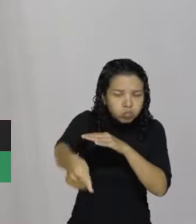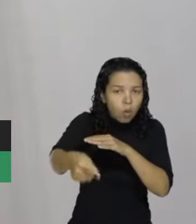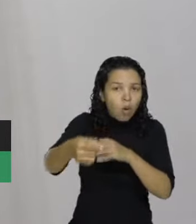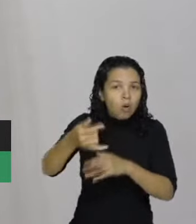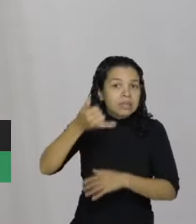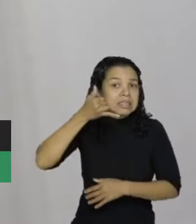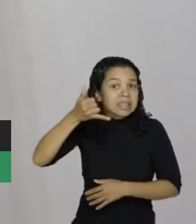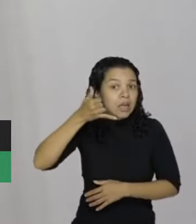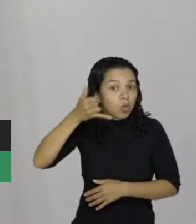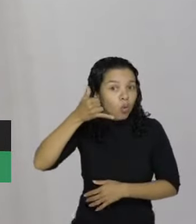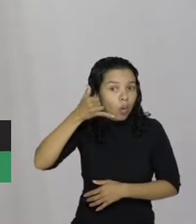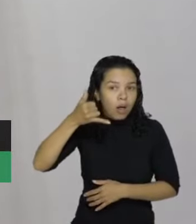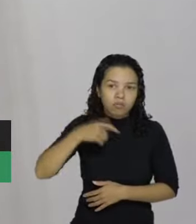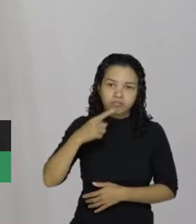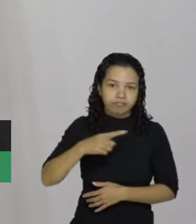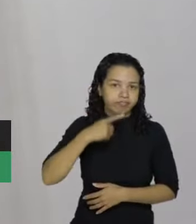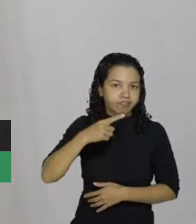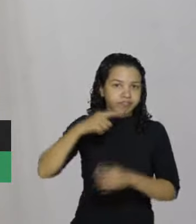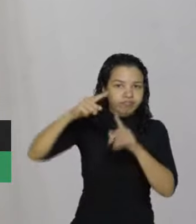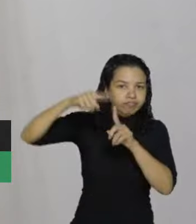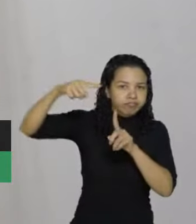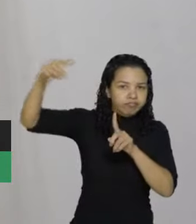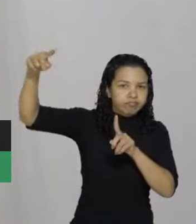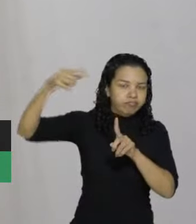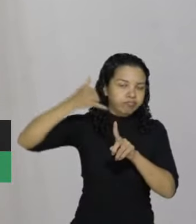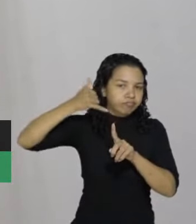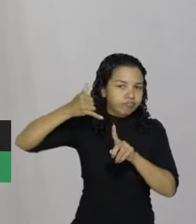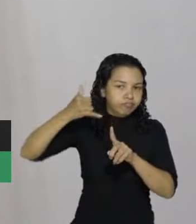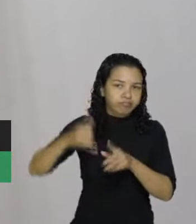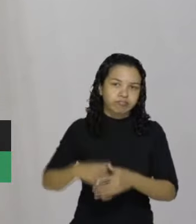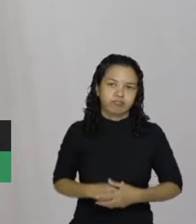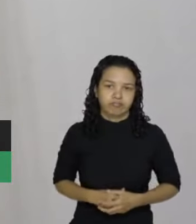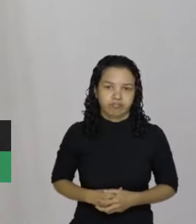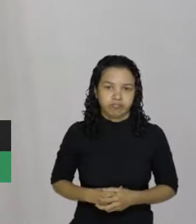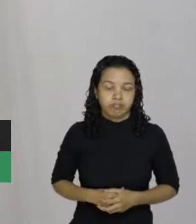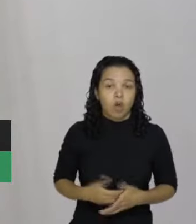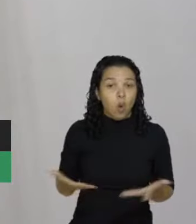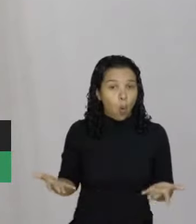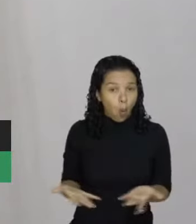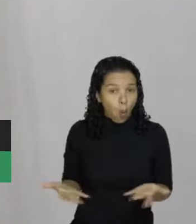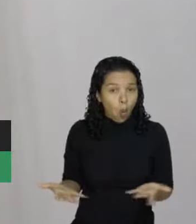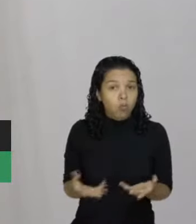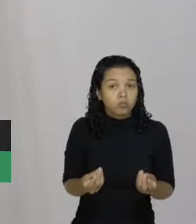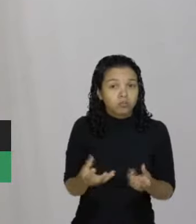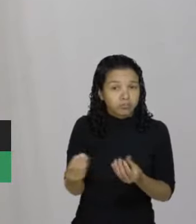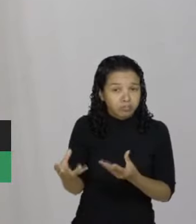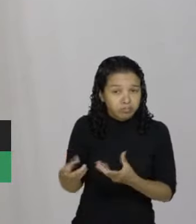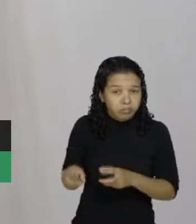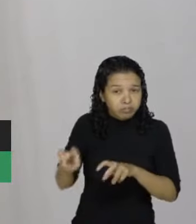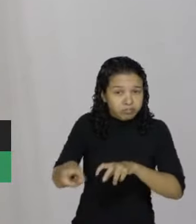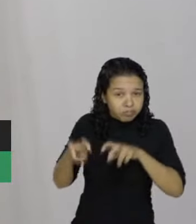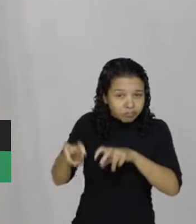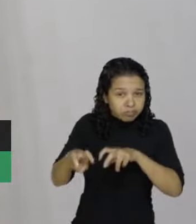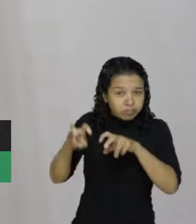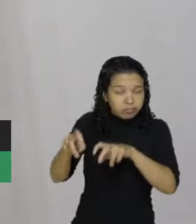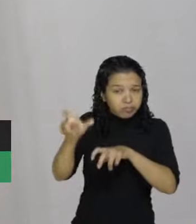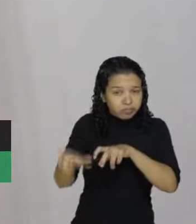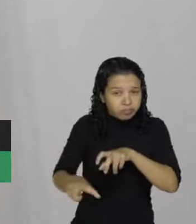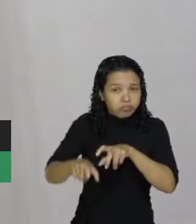dirá de internet. Hoje, muitos agricultores brigam por energia elétrica de qualidade na